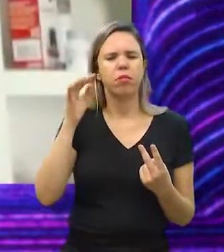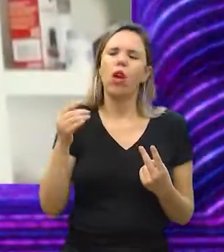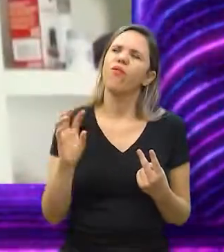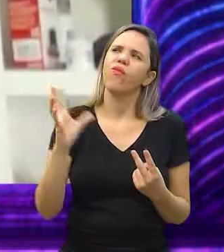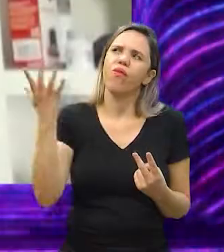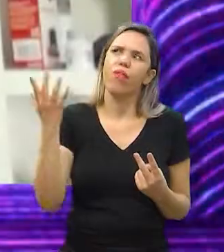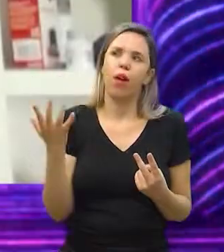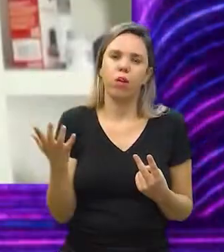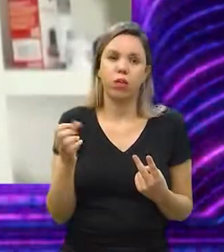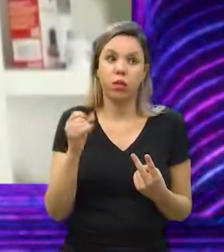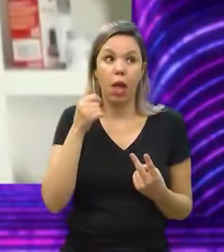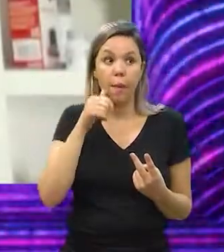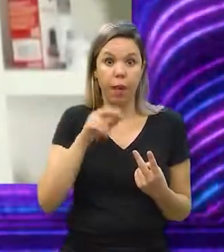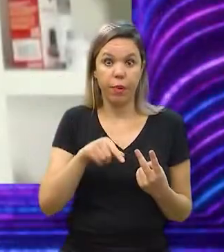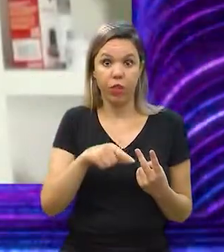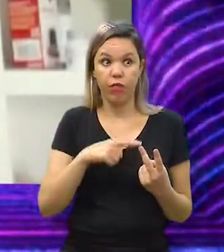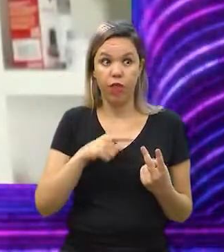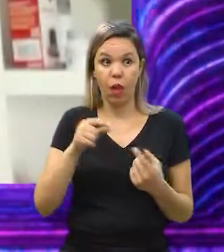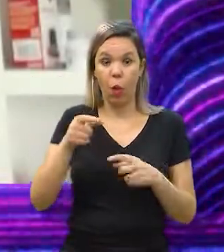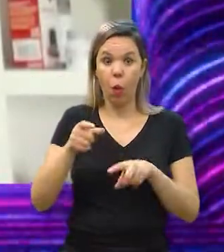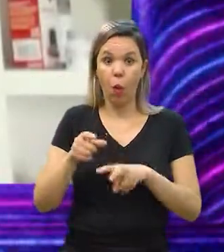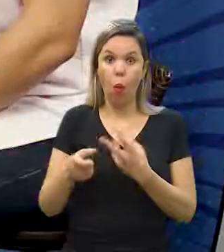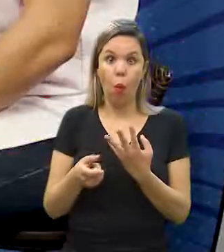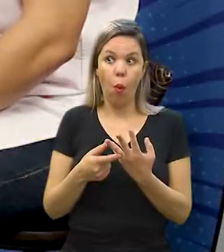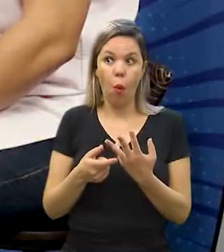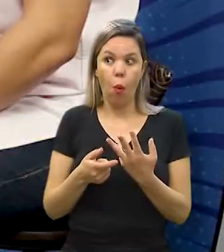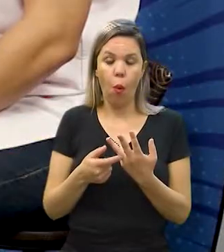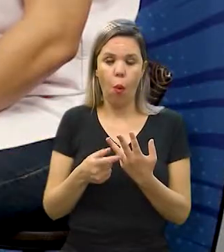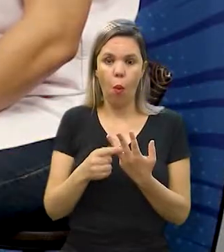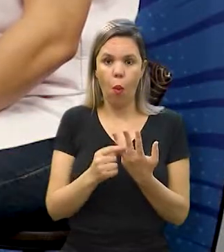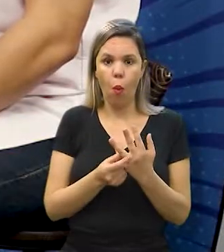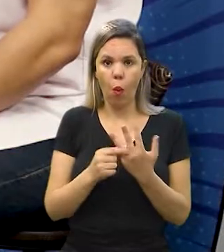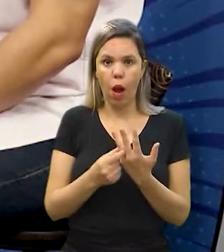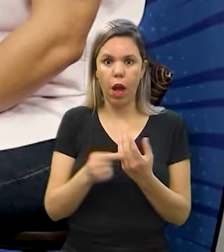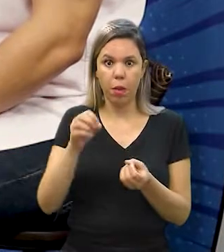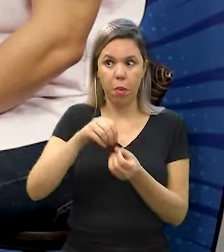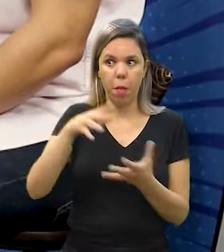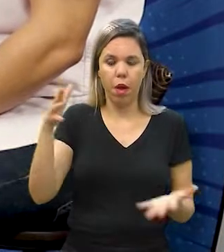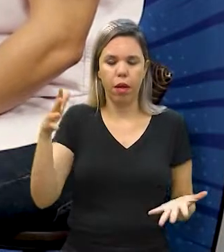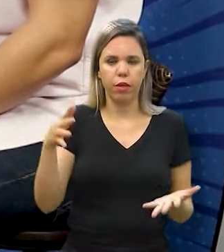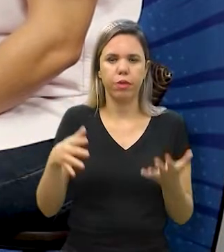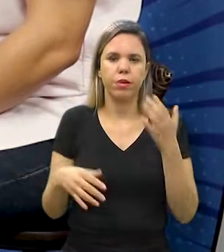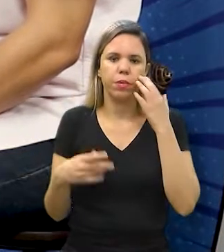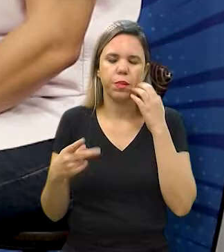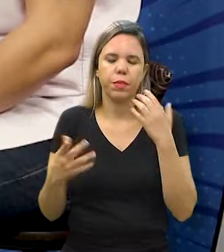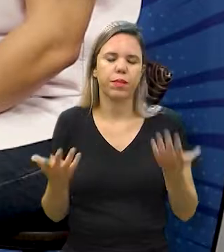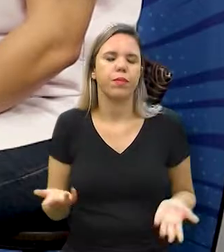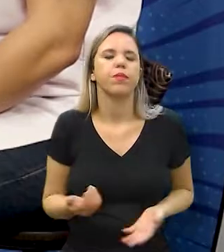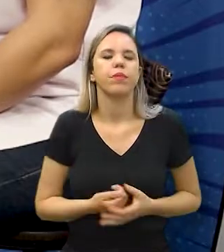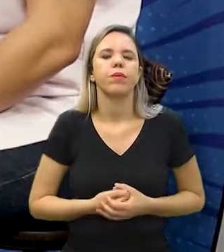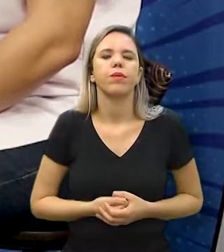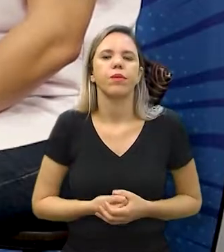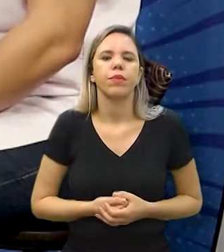imaginando o que vai acontecer se a irmã tiver um anel mágico. Então ele decide pegar o anel mágico para ele.